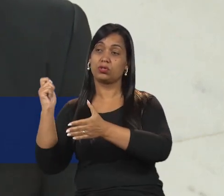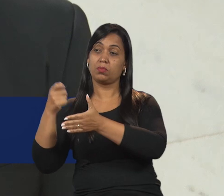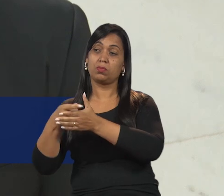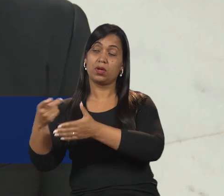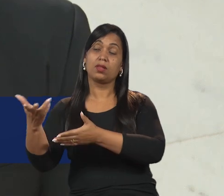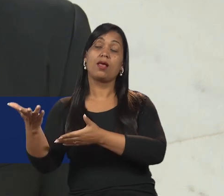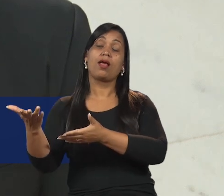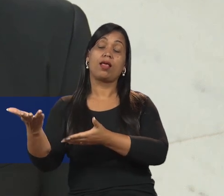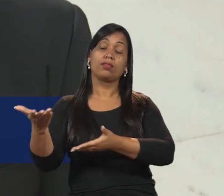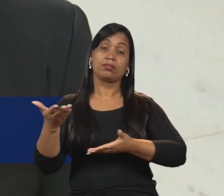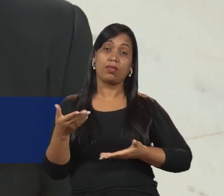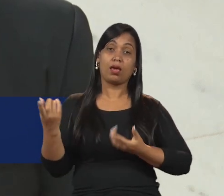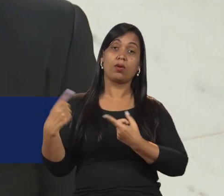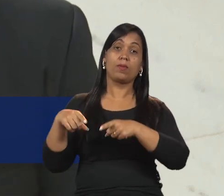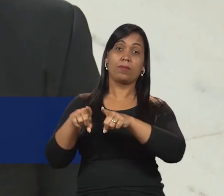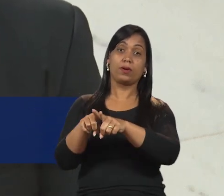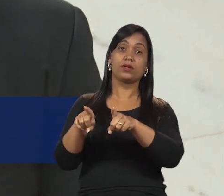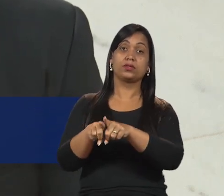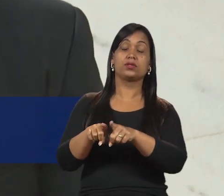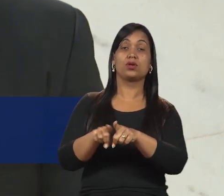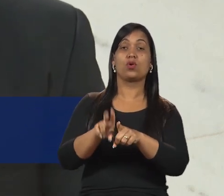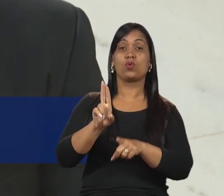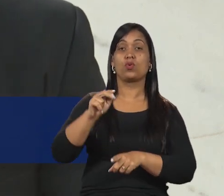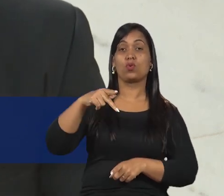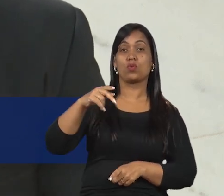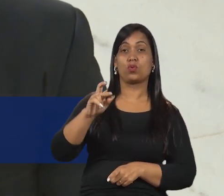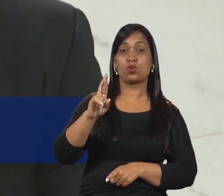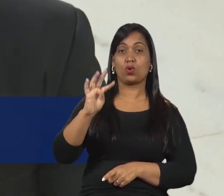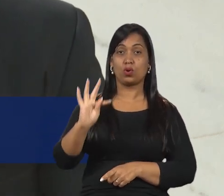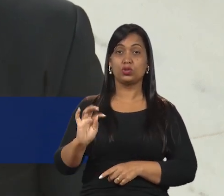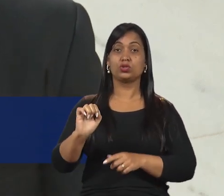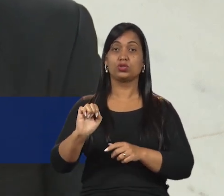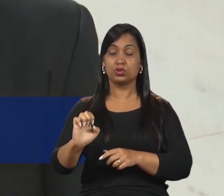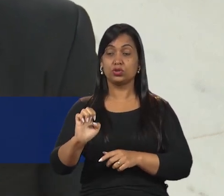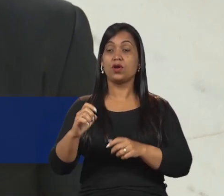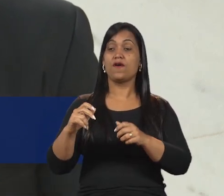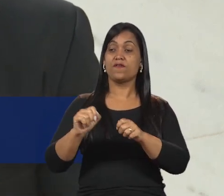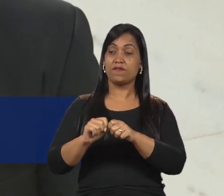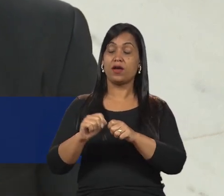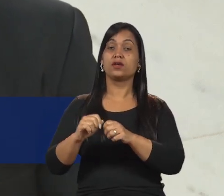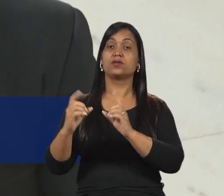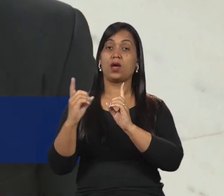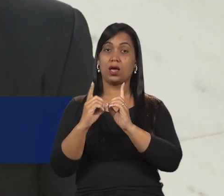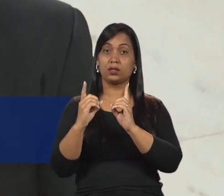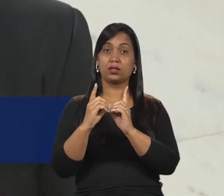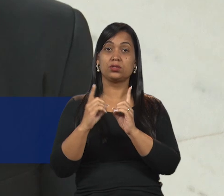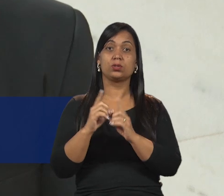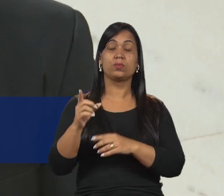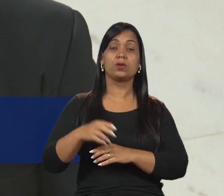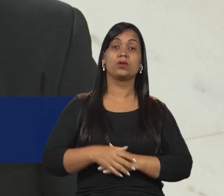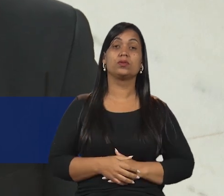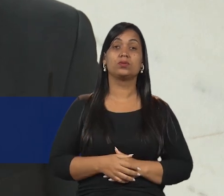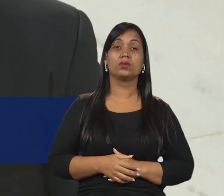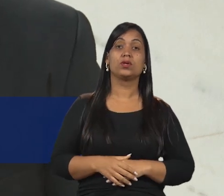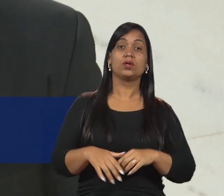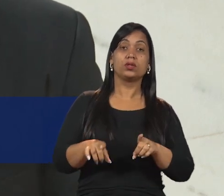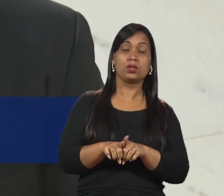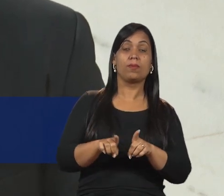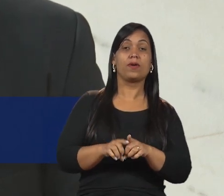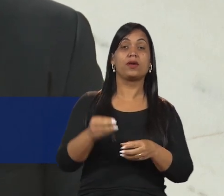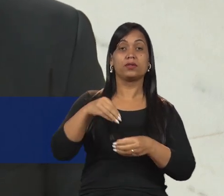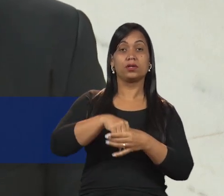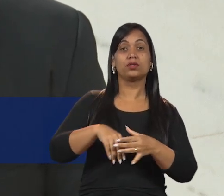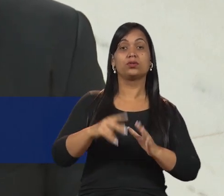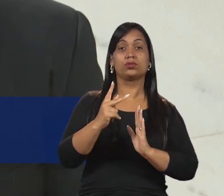gente tem uma parceria com a Unorte. A Unorte faz esse atendimento lá no nosso projeto, na nossa sede. E a gente também tem, dentro do